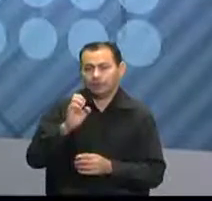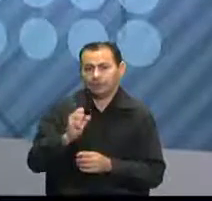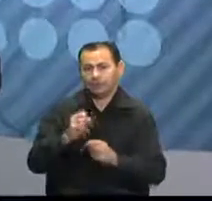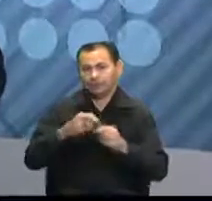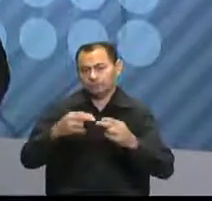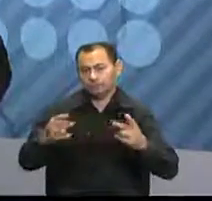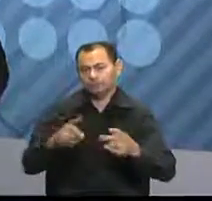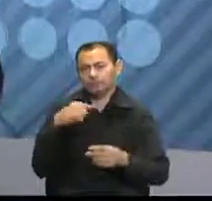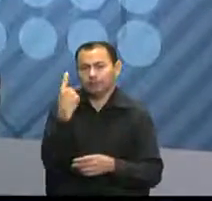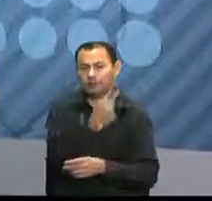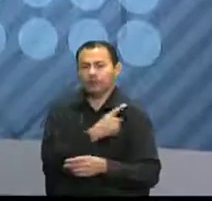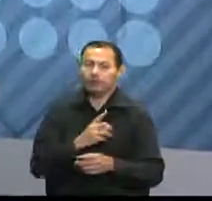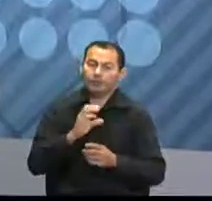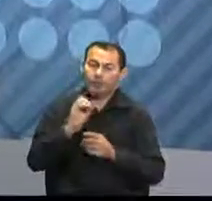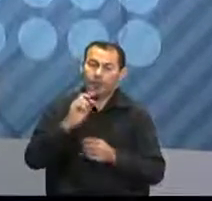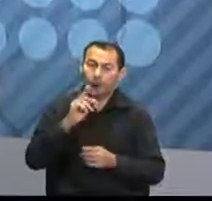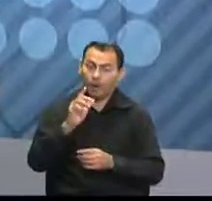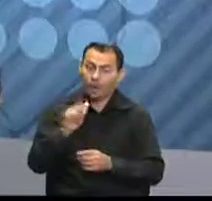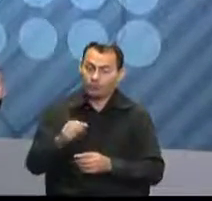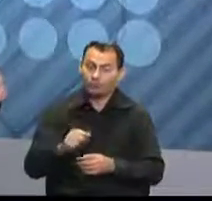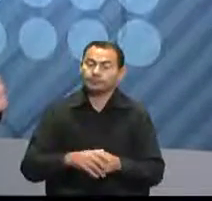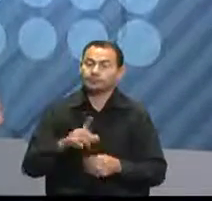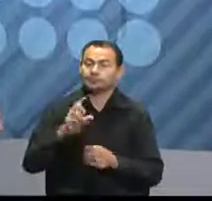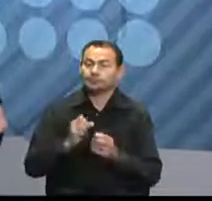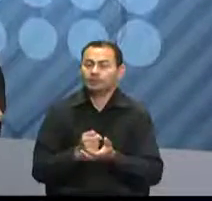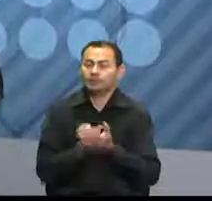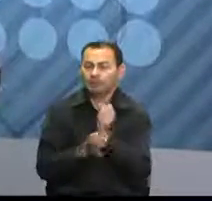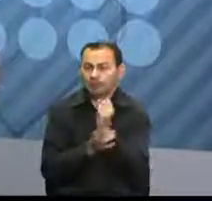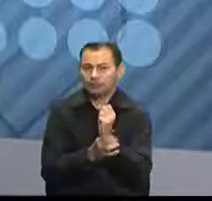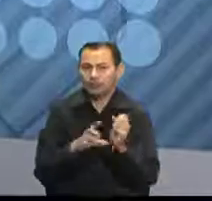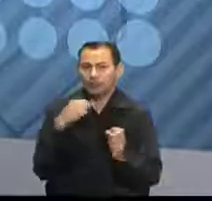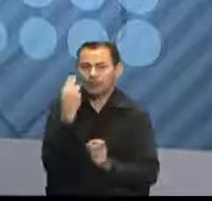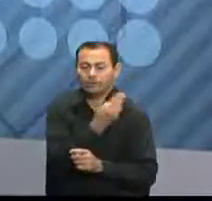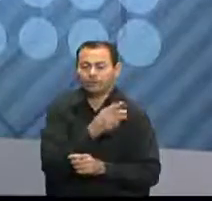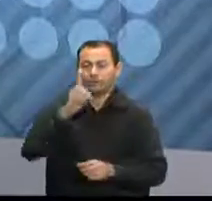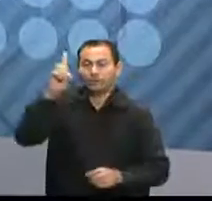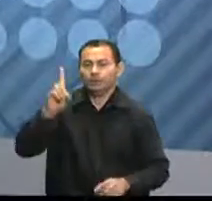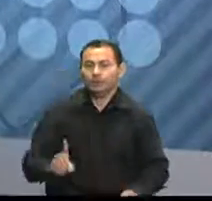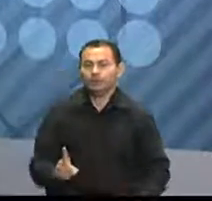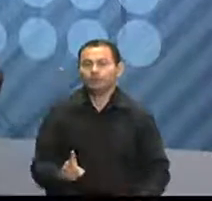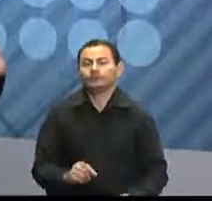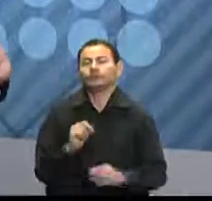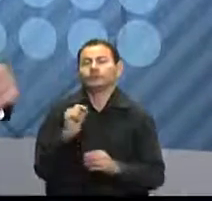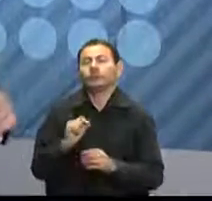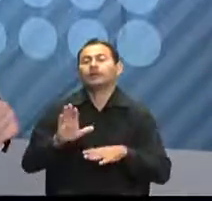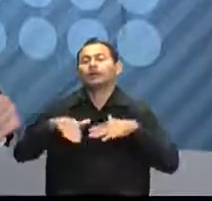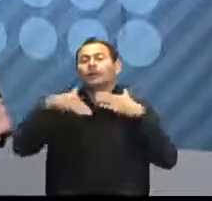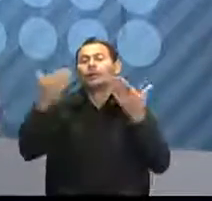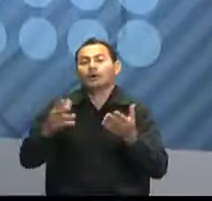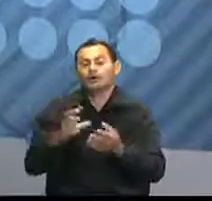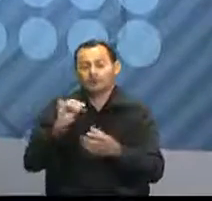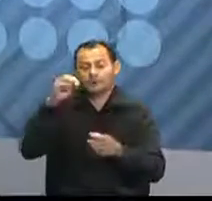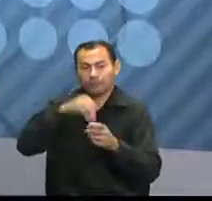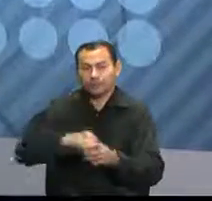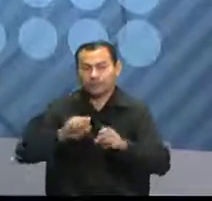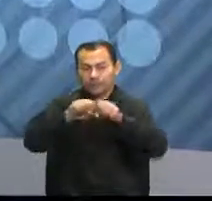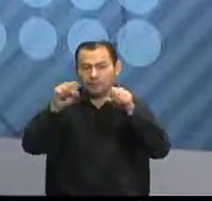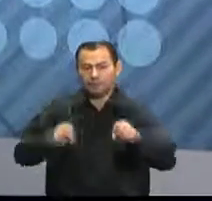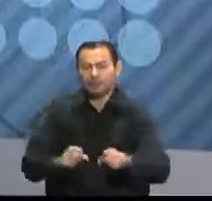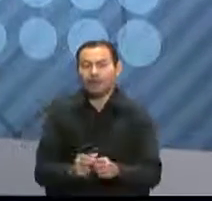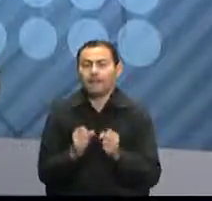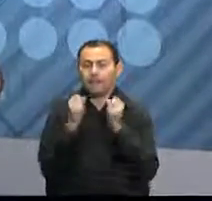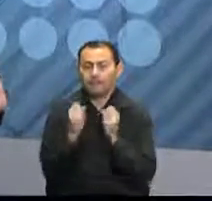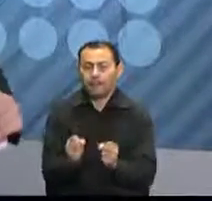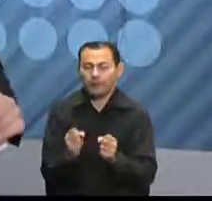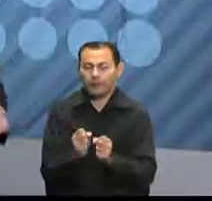situação então a gente tem o luz esses que nos garante os nossos direitos para que quando a gente invista nesse sistema ele